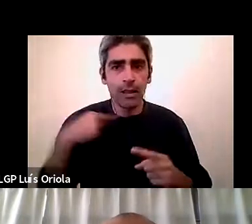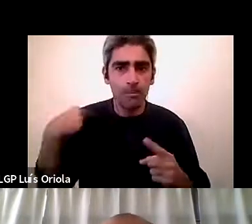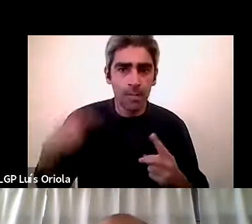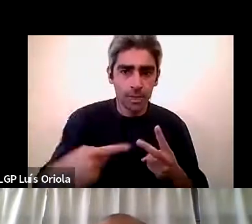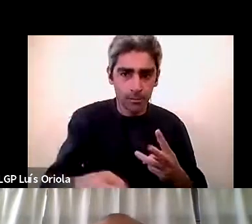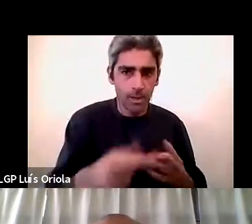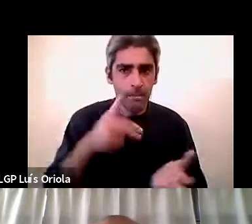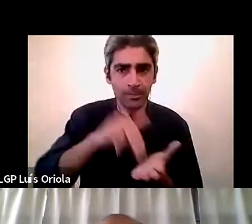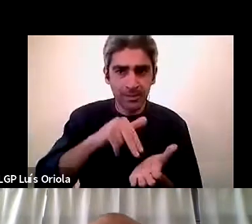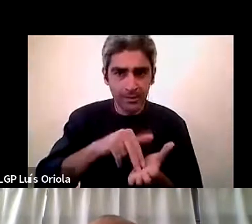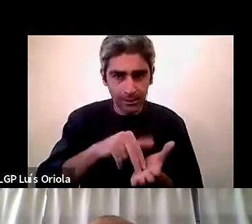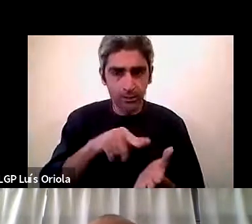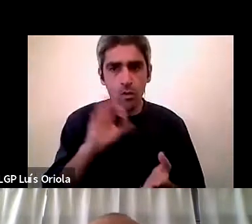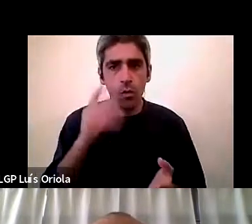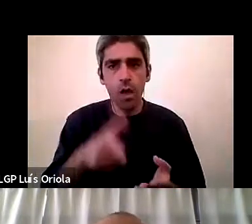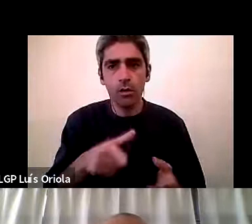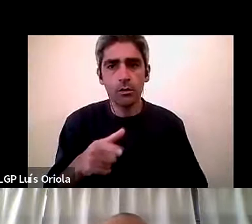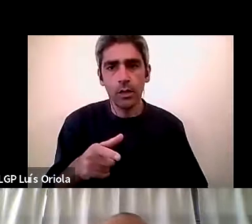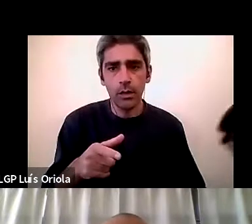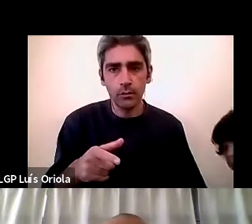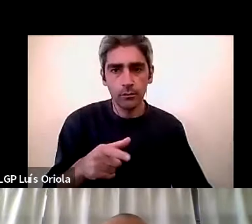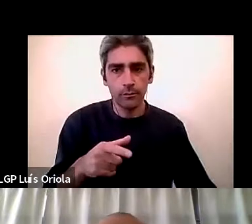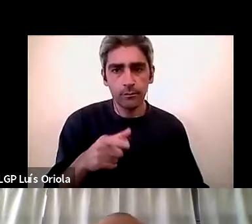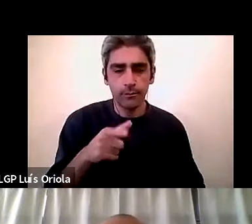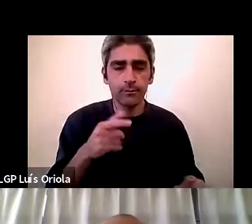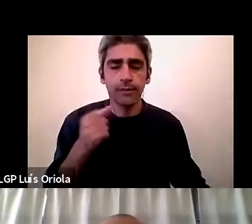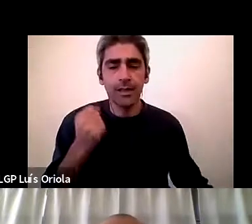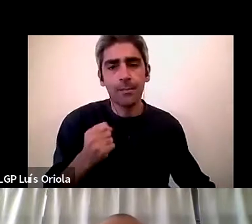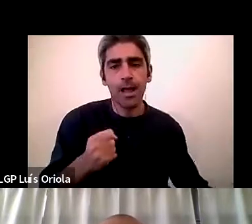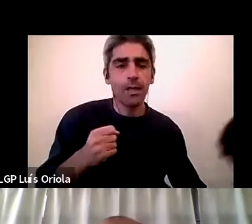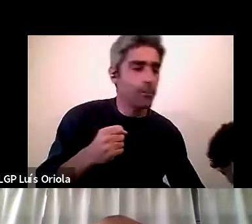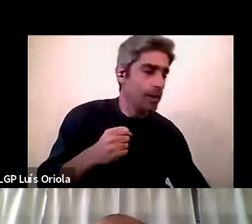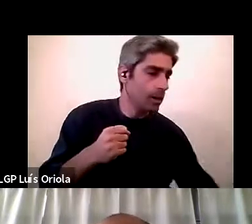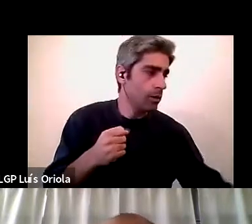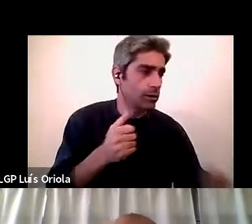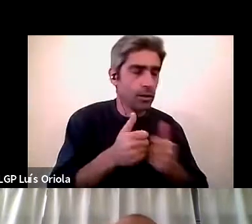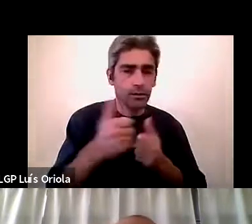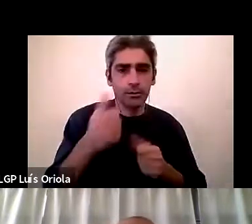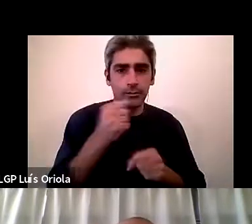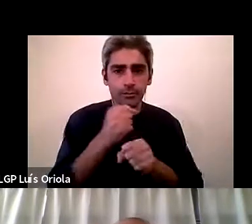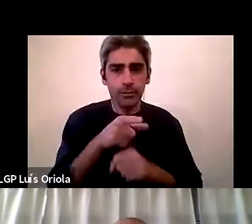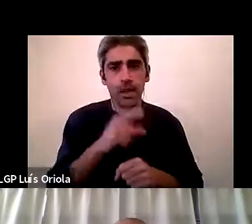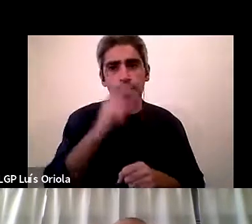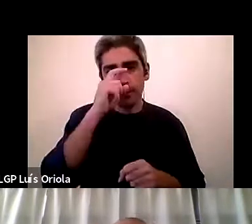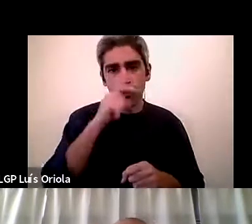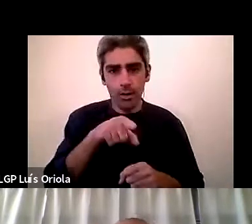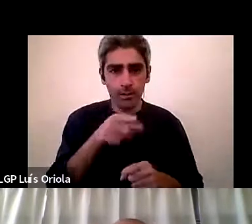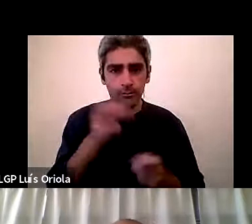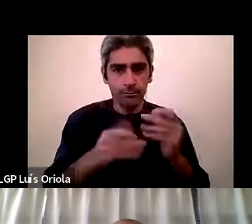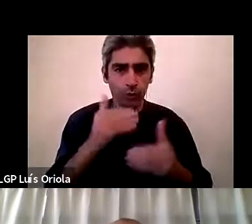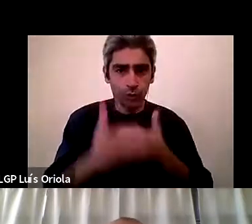dia-a-dia presencial, quanto mais numa vertente de trabalho à distância em que as pessoas não estão habituadas a este